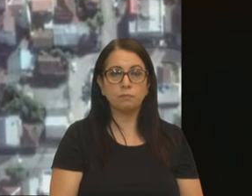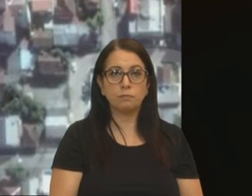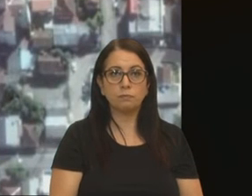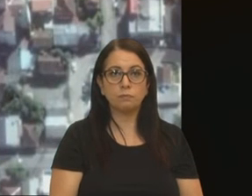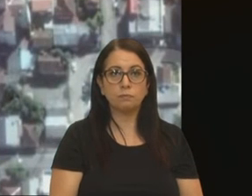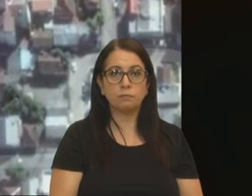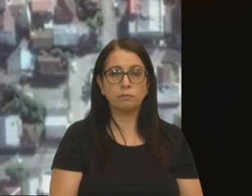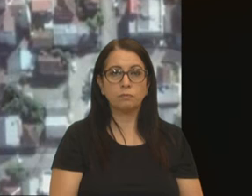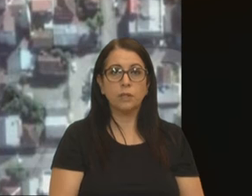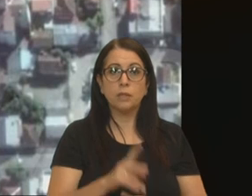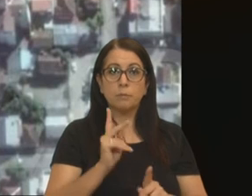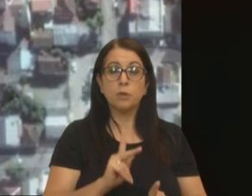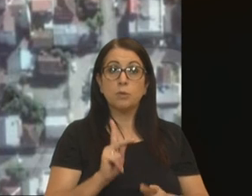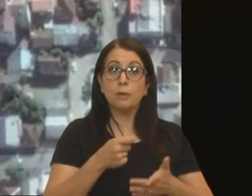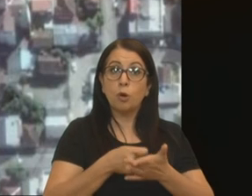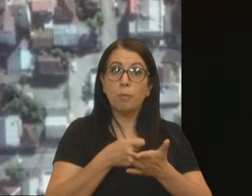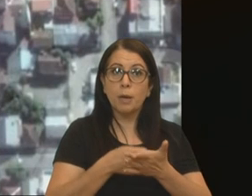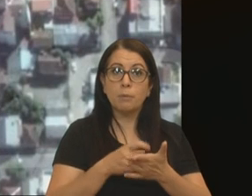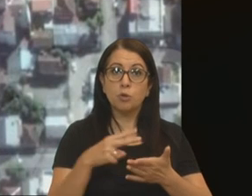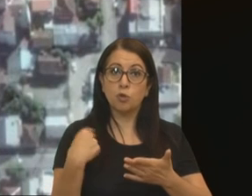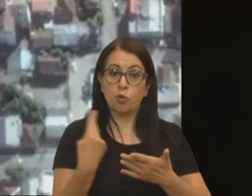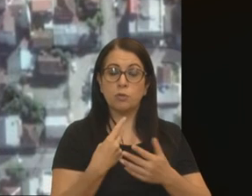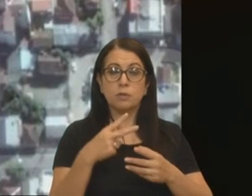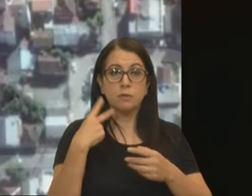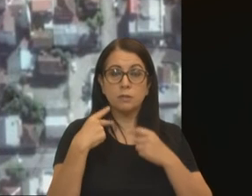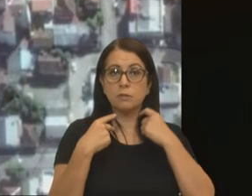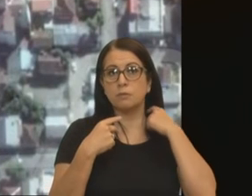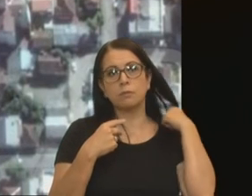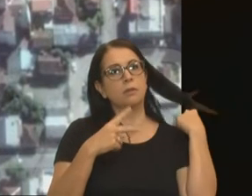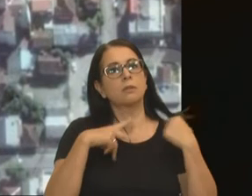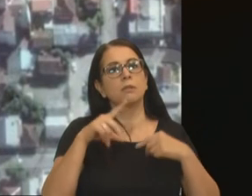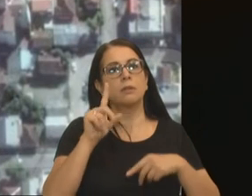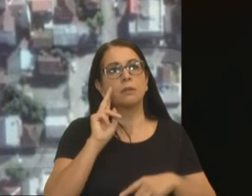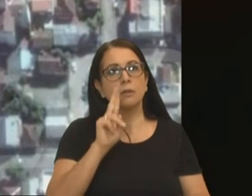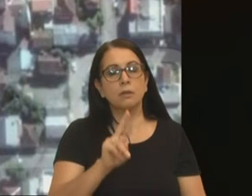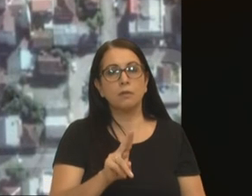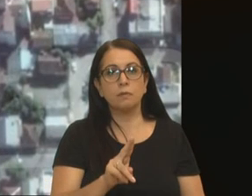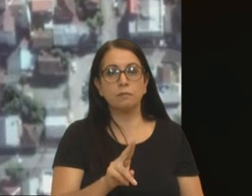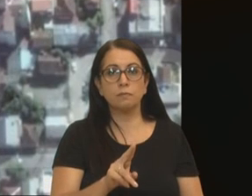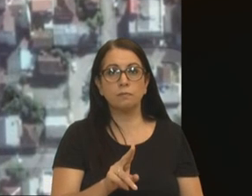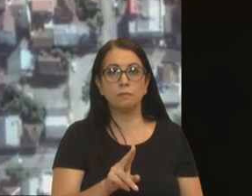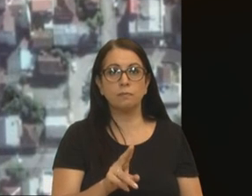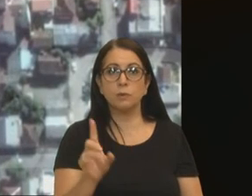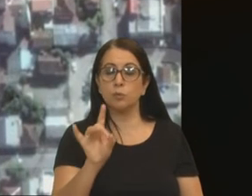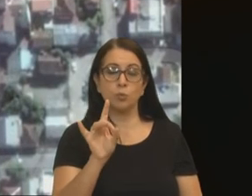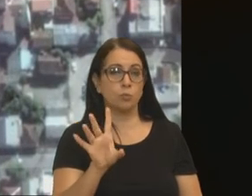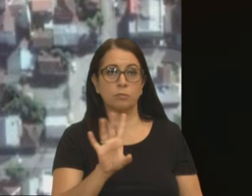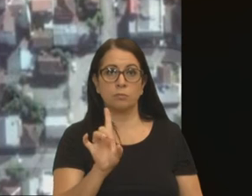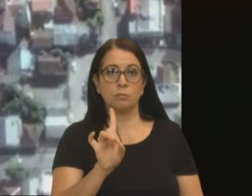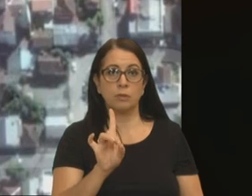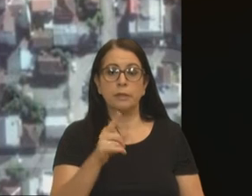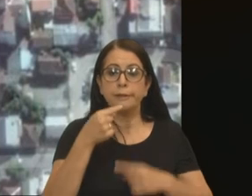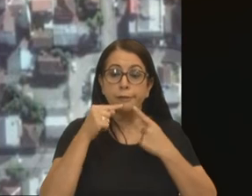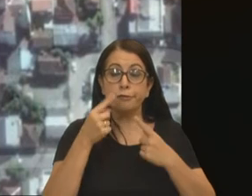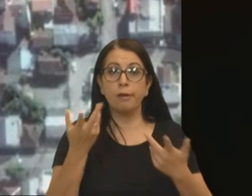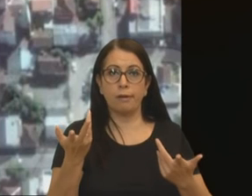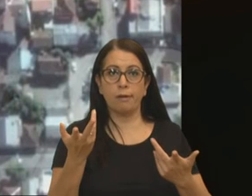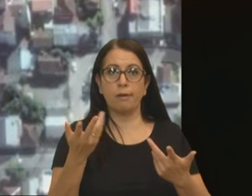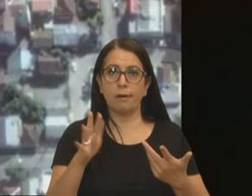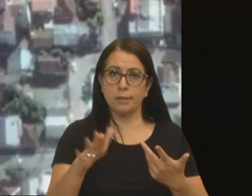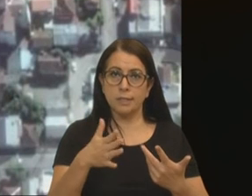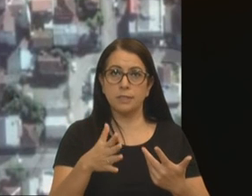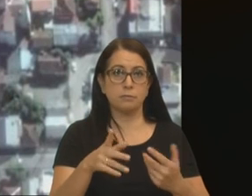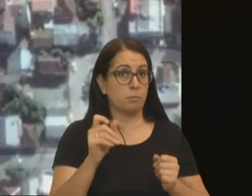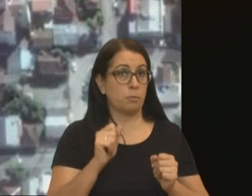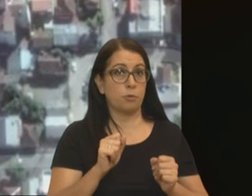que o pessoal sempre cobra de nós, vereadores, que a gente tem que... Não é só criticar, às vezes a gente